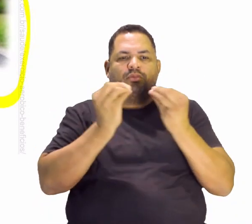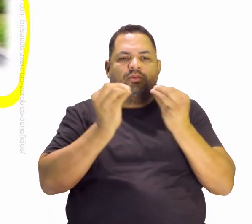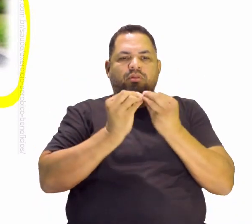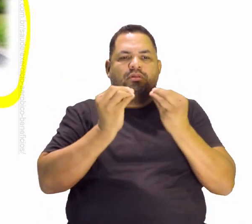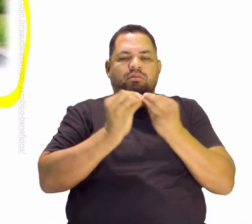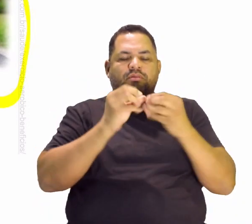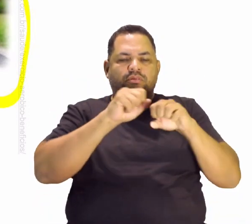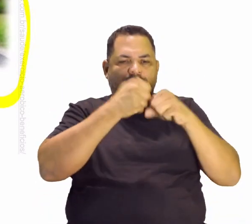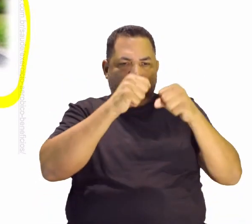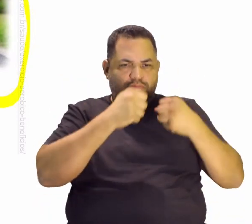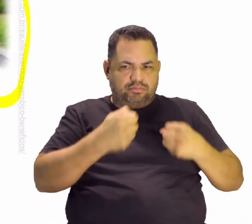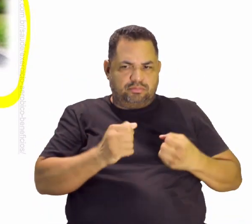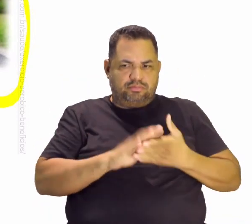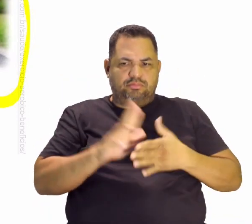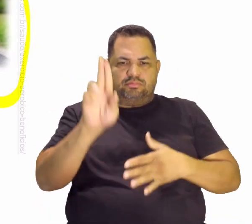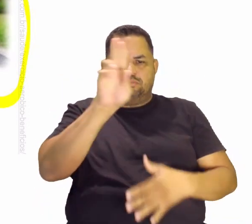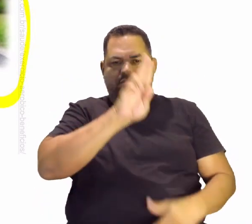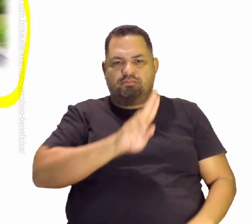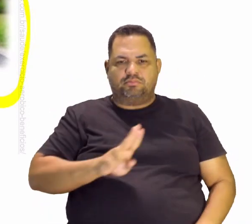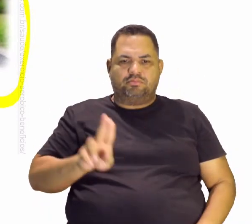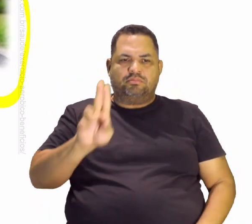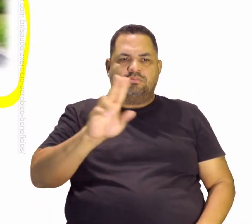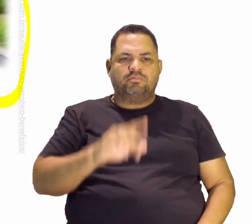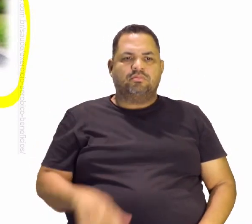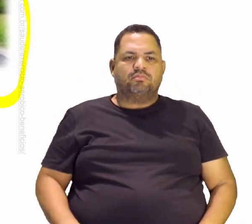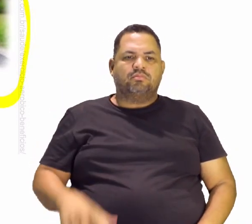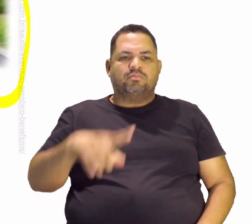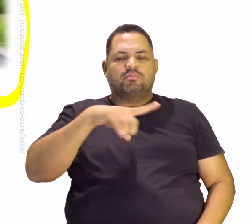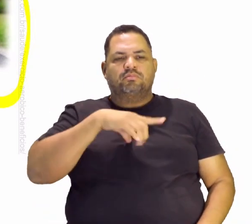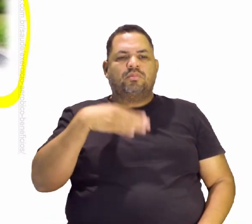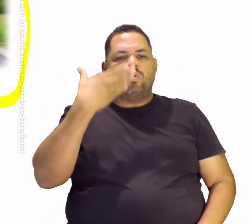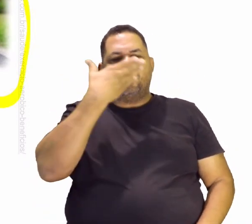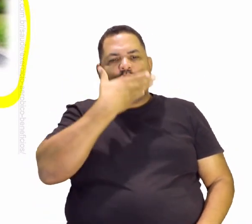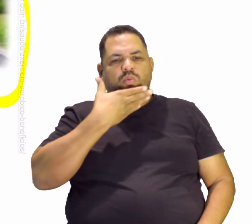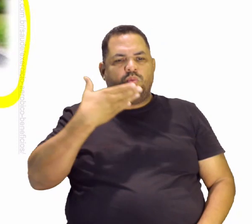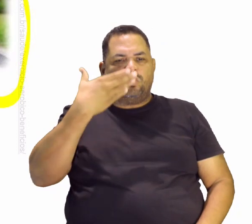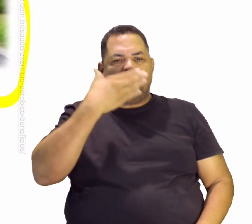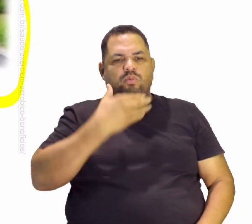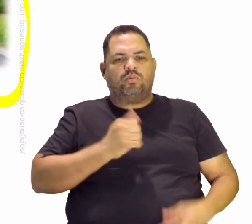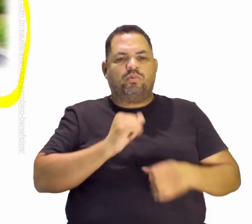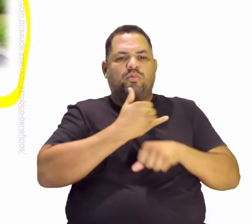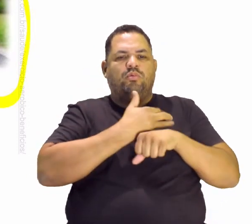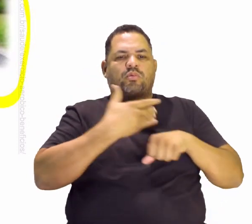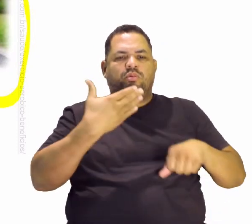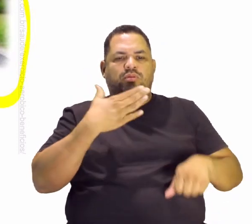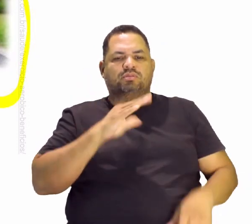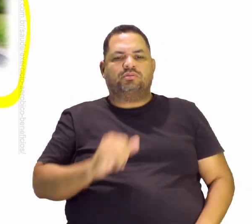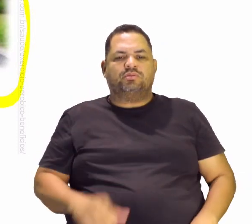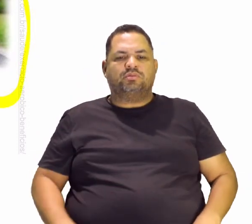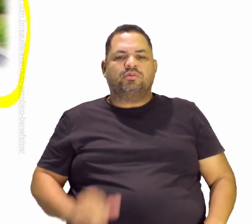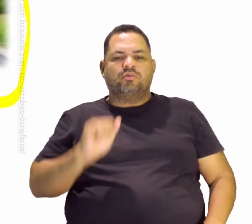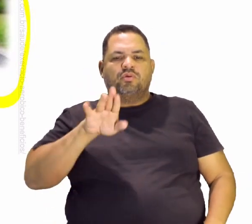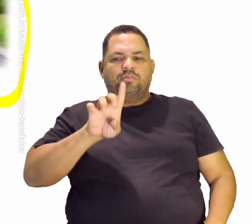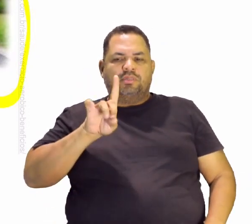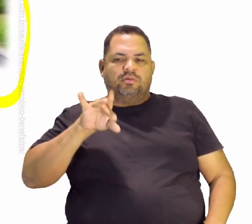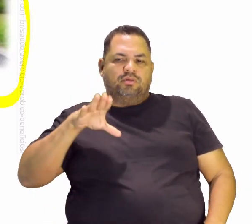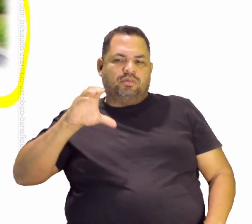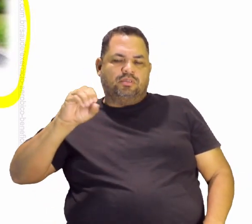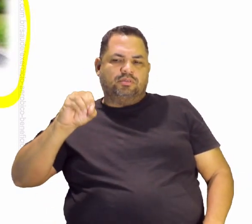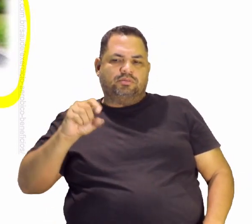ação aí sendo utilizadas, né? Nós temos aí glicose, o ácido graxo e o aminoácido, né? Que advém aí